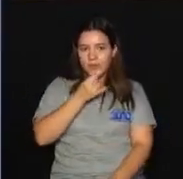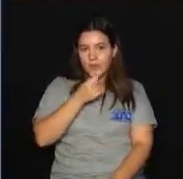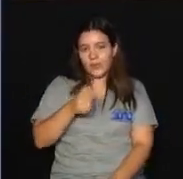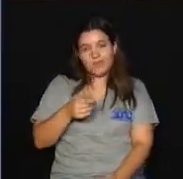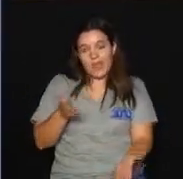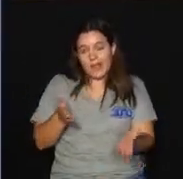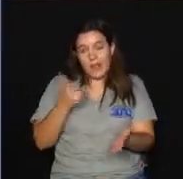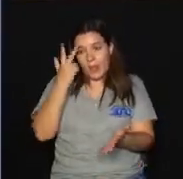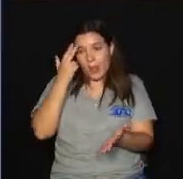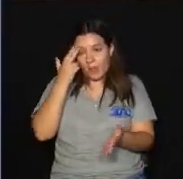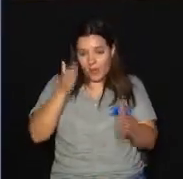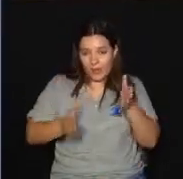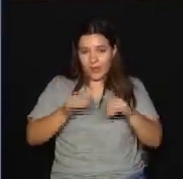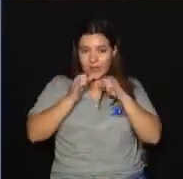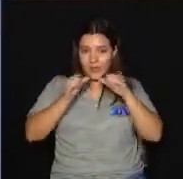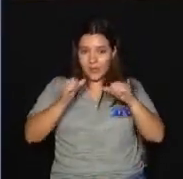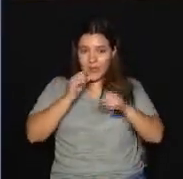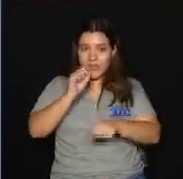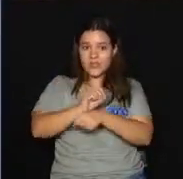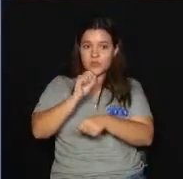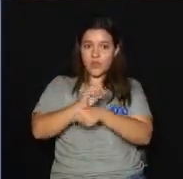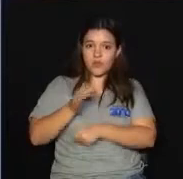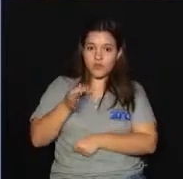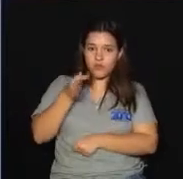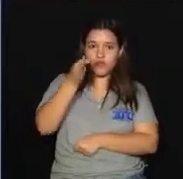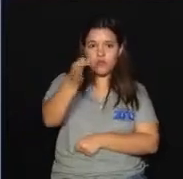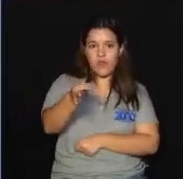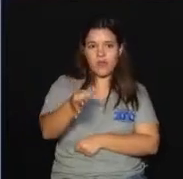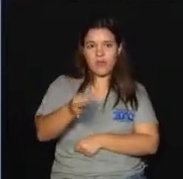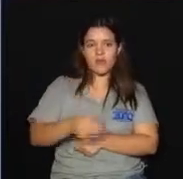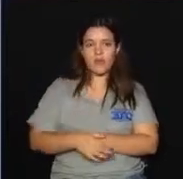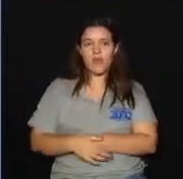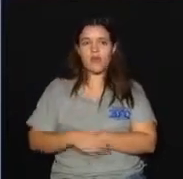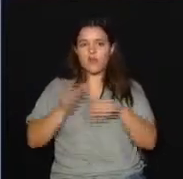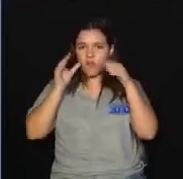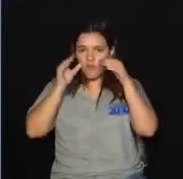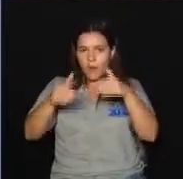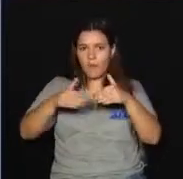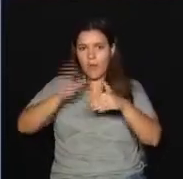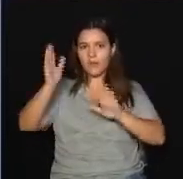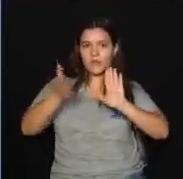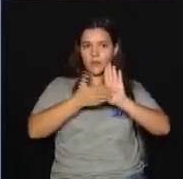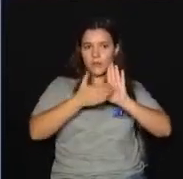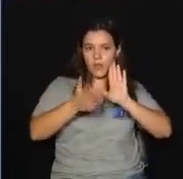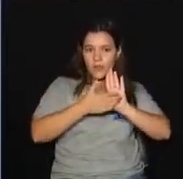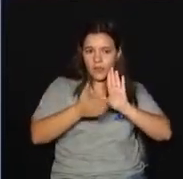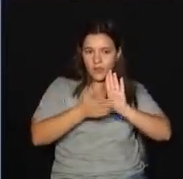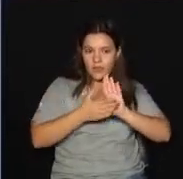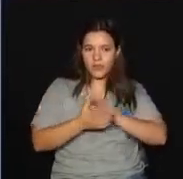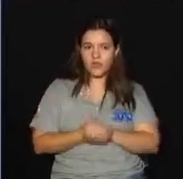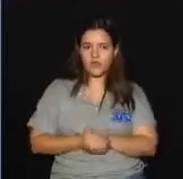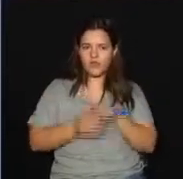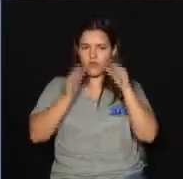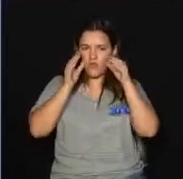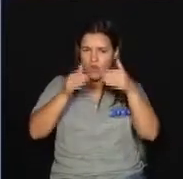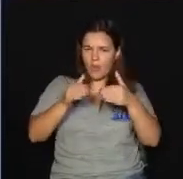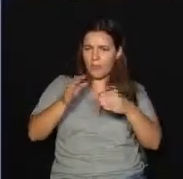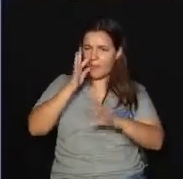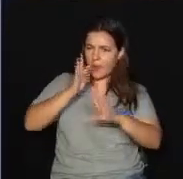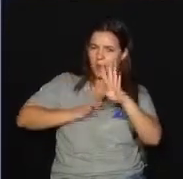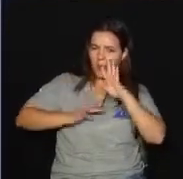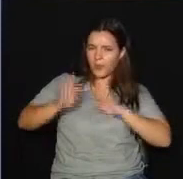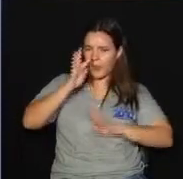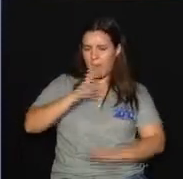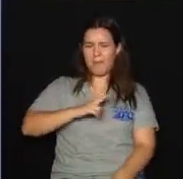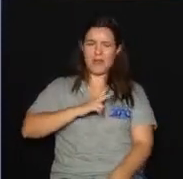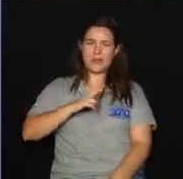desse processo. Espero que as próximas eleições sejam eleições mais focadas em propostas e focadas não em ataques pessoais.